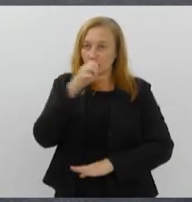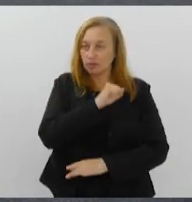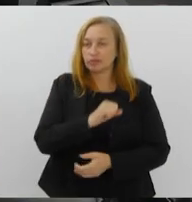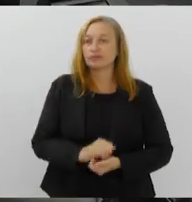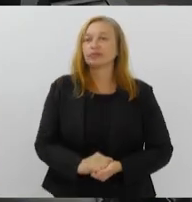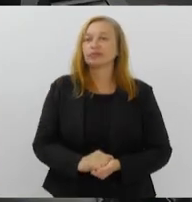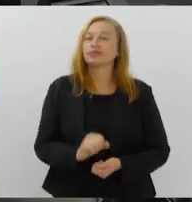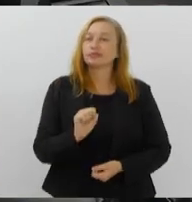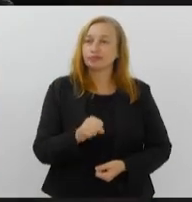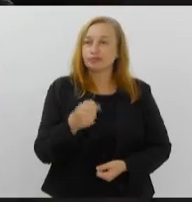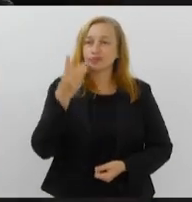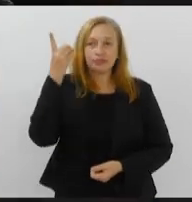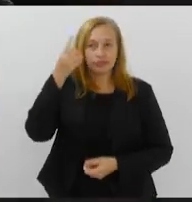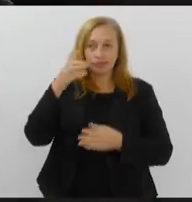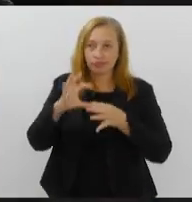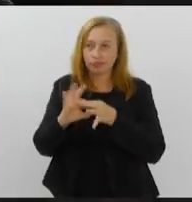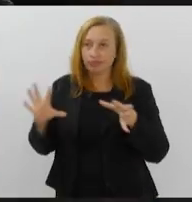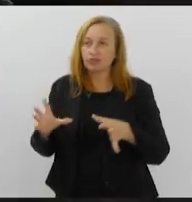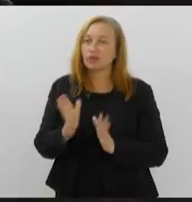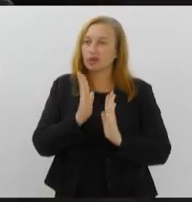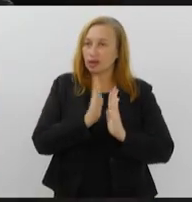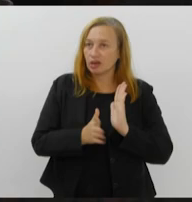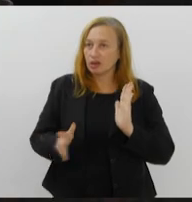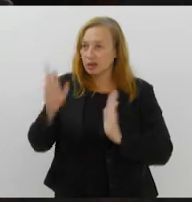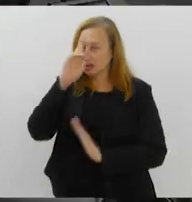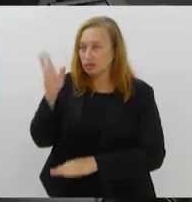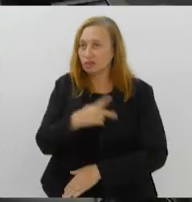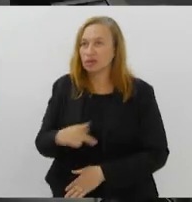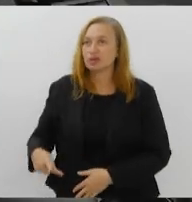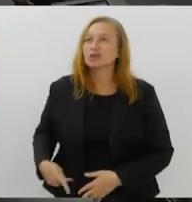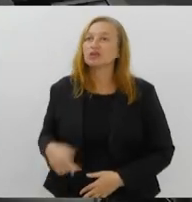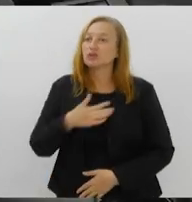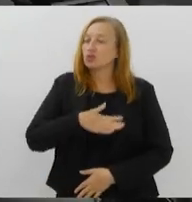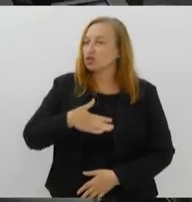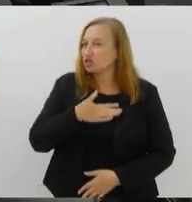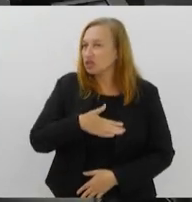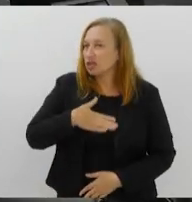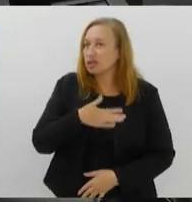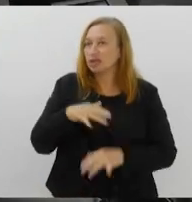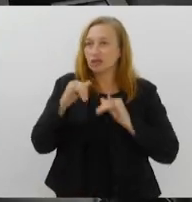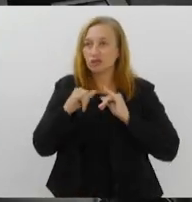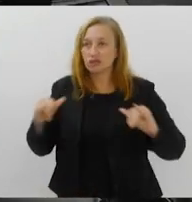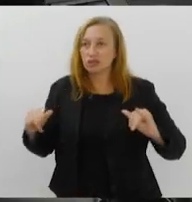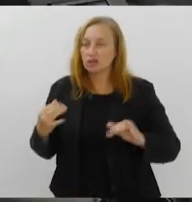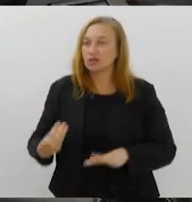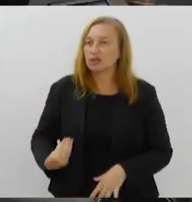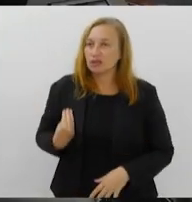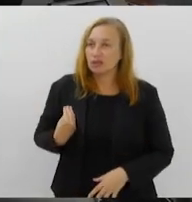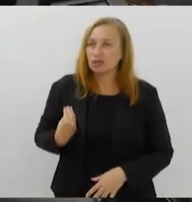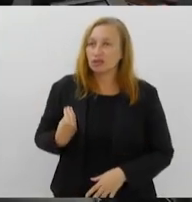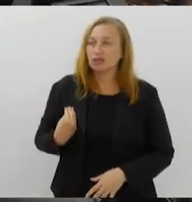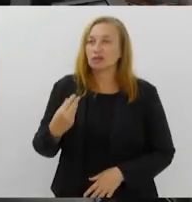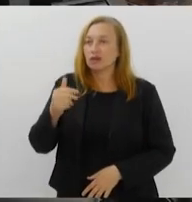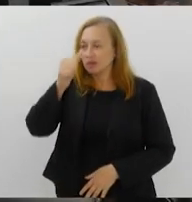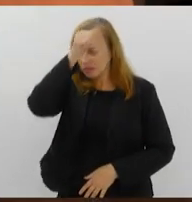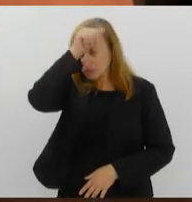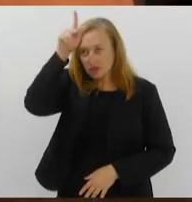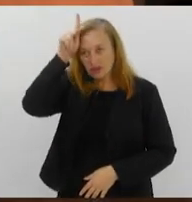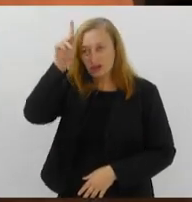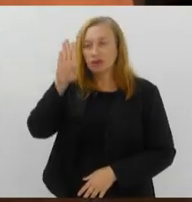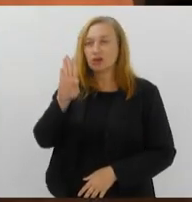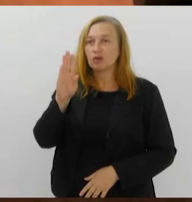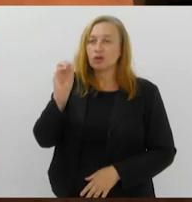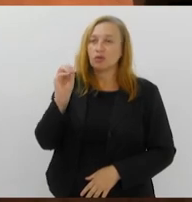Pois não, deputado, fique à vontade. Pela ordem, presidente. Pode ir. Presidente, gostaria de anunciar aqui a presença do nosso prefeito de Bom